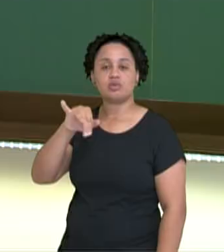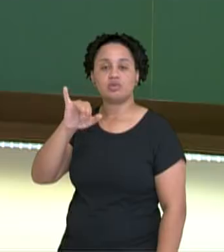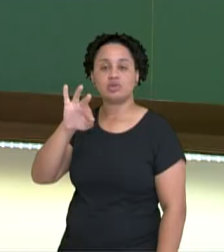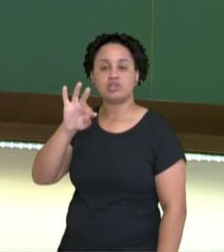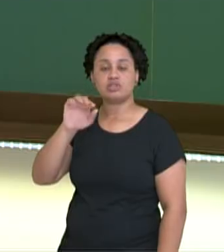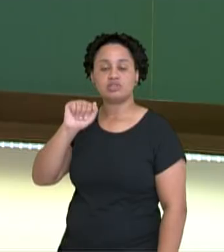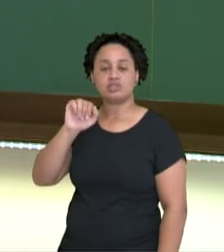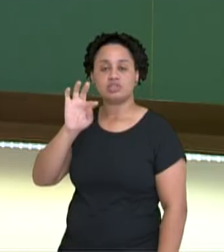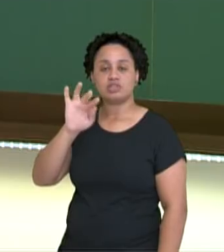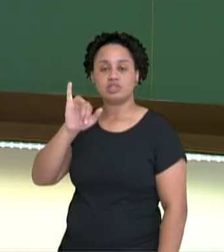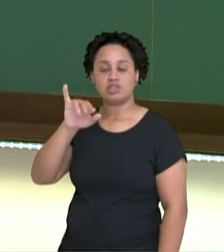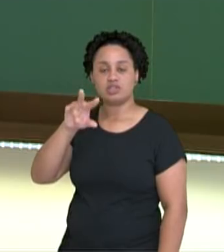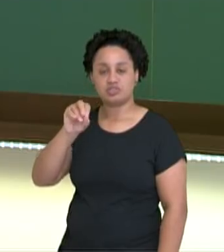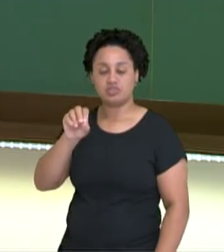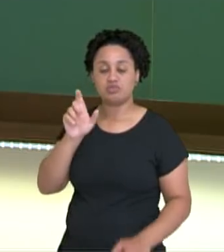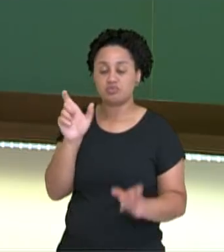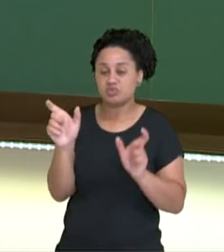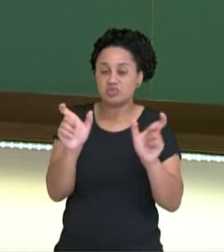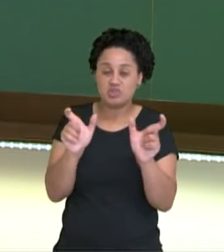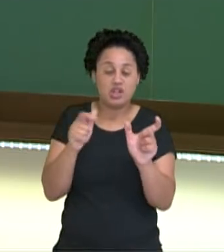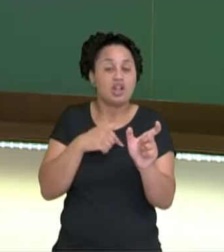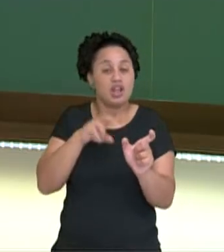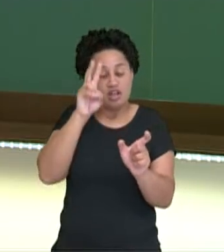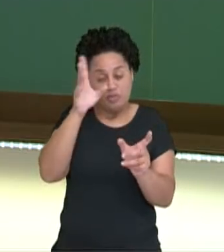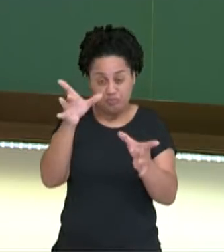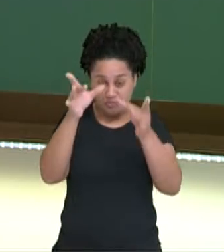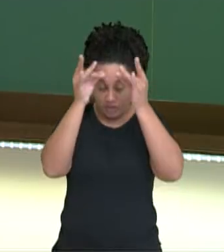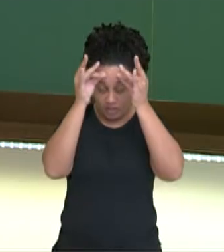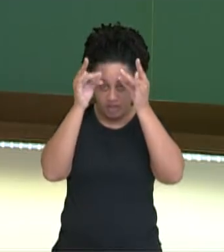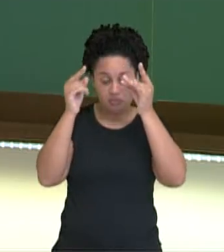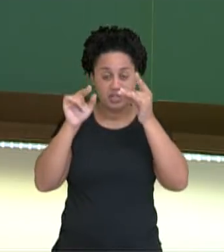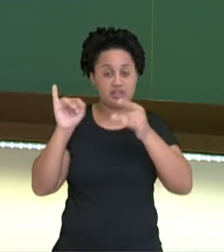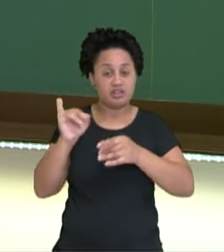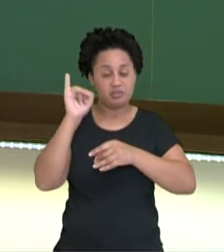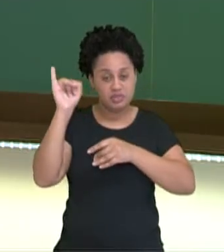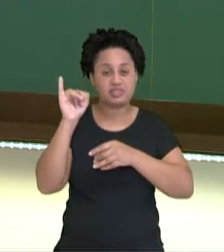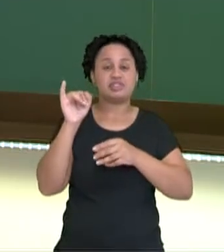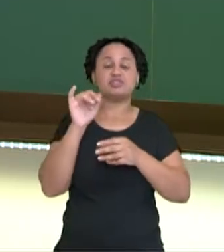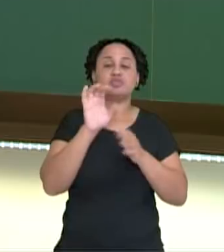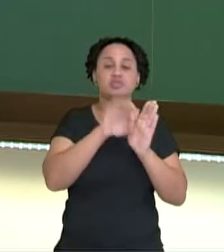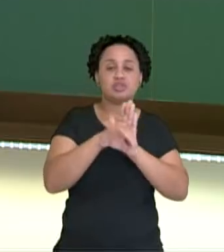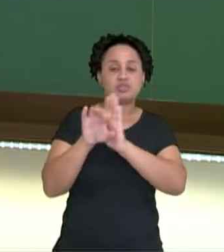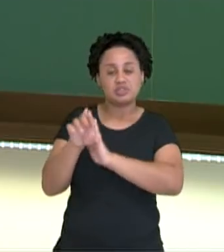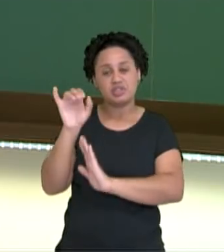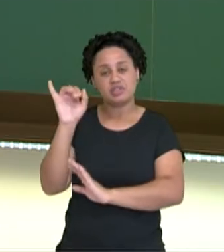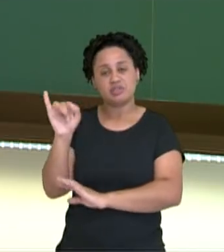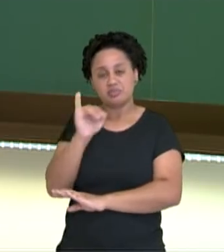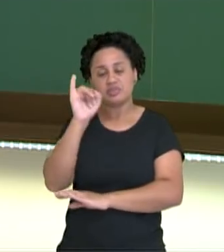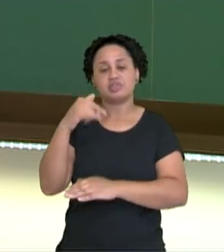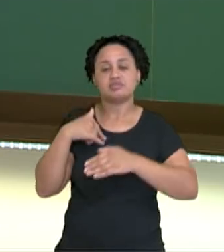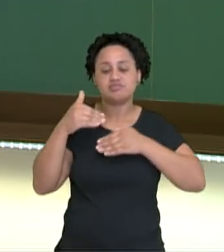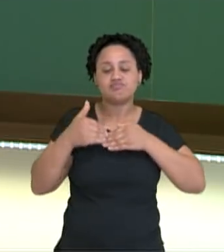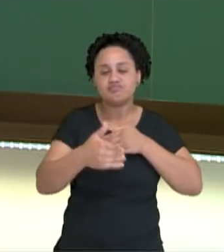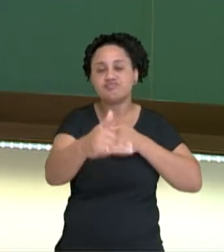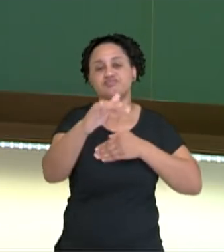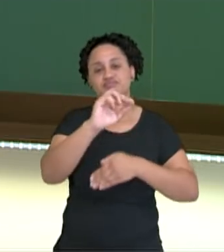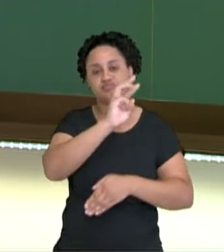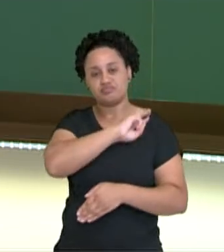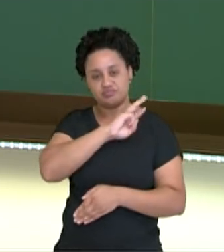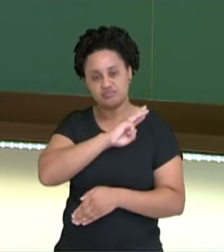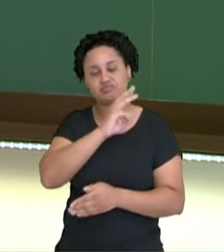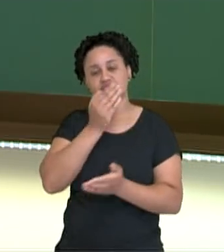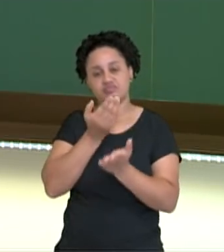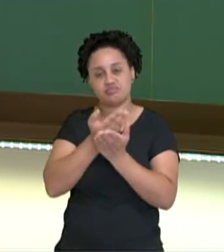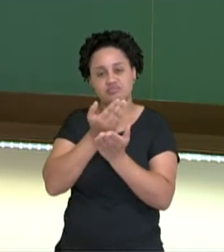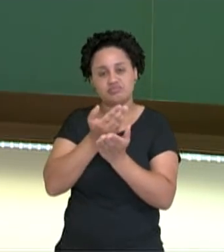ao longo, né, desses anos de sociologia que vocês terão. Né? Além dos teóricos, claro, que a gente virá pela frente, além da estrutura toda,